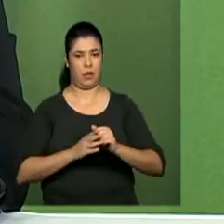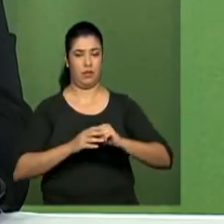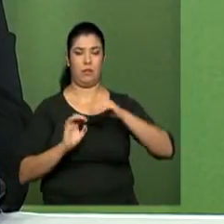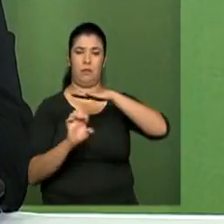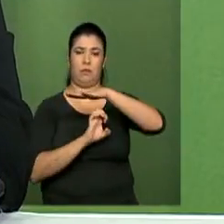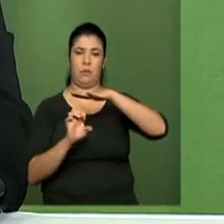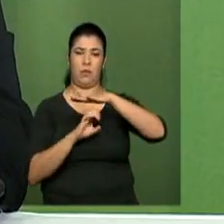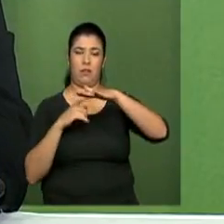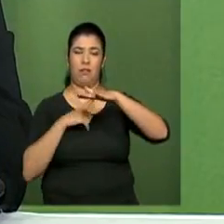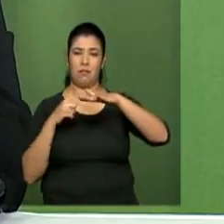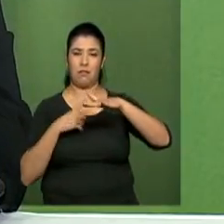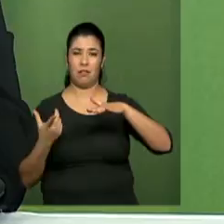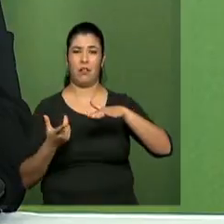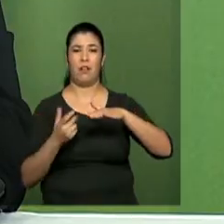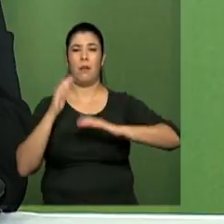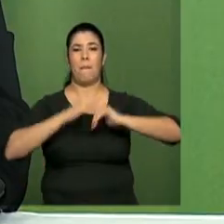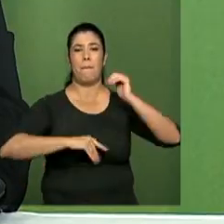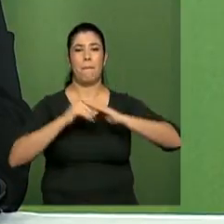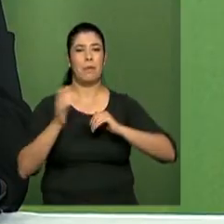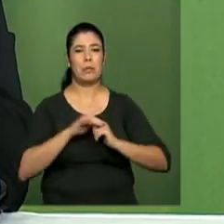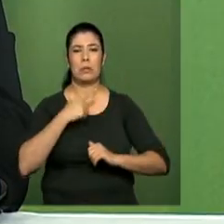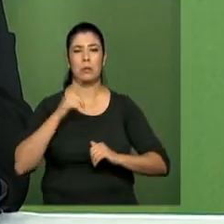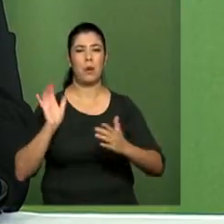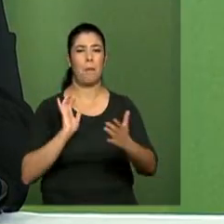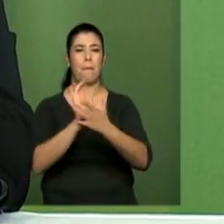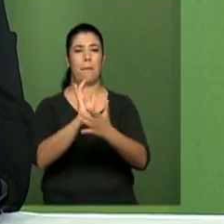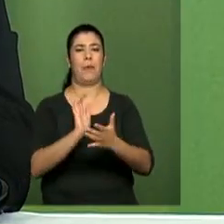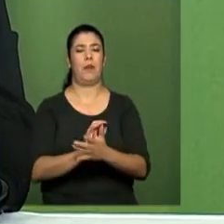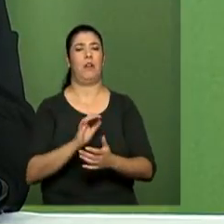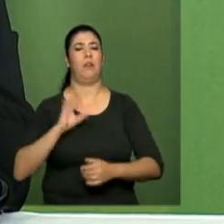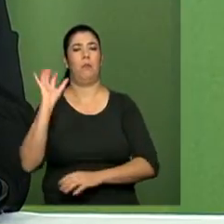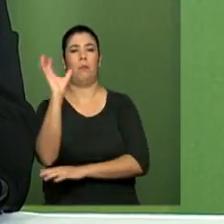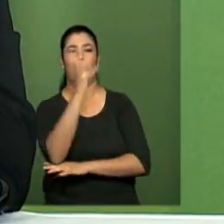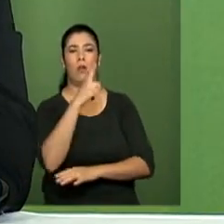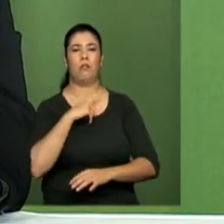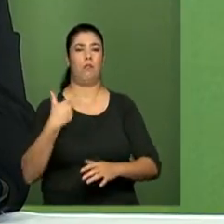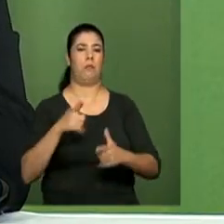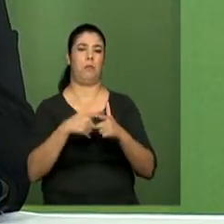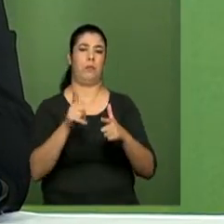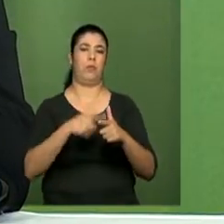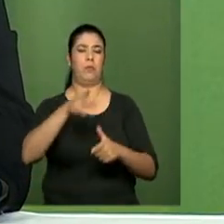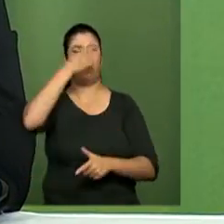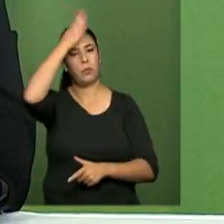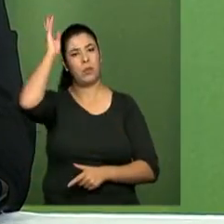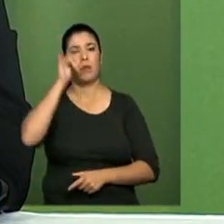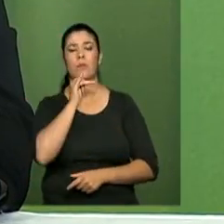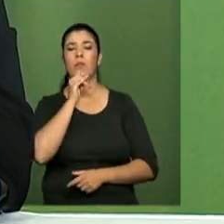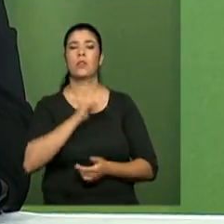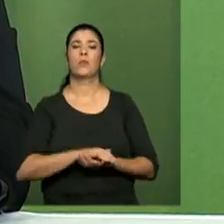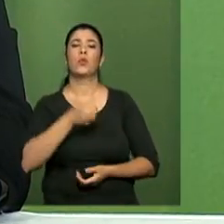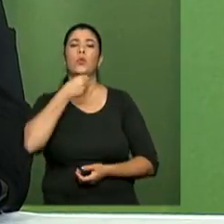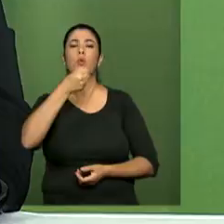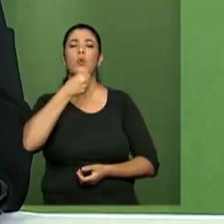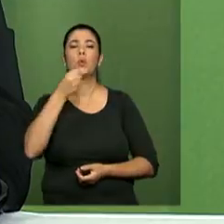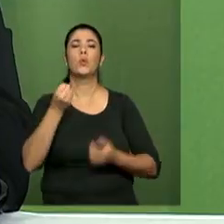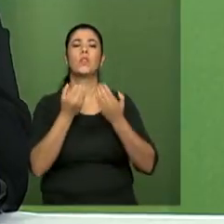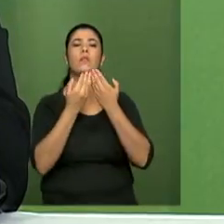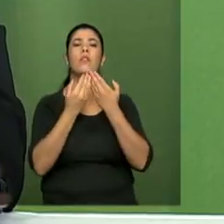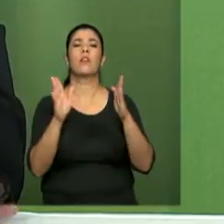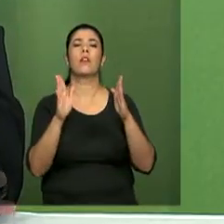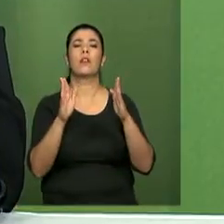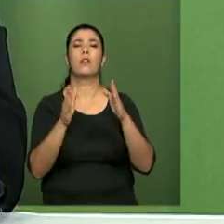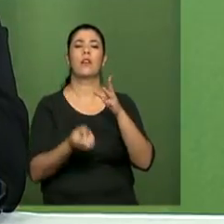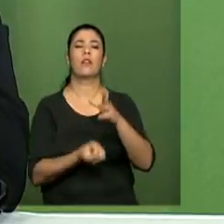ambiental o bombeiro vigilância sanitária eu pergunto jornalista vai abrir uma empresa qual o risco que ele